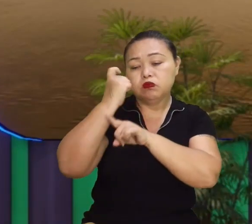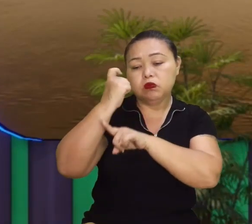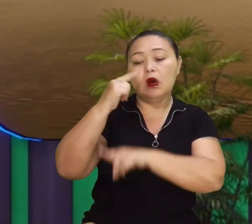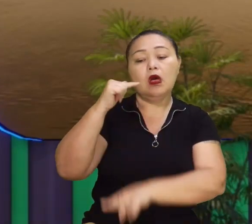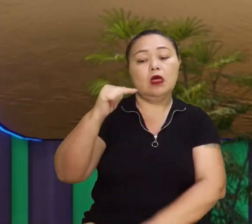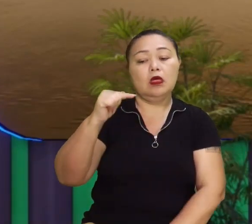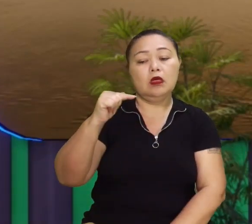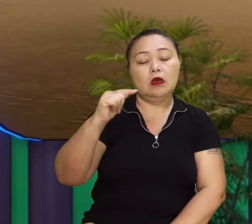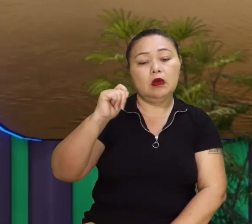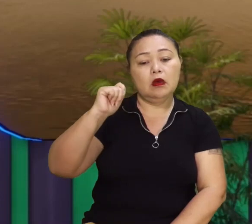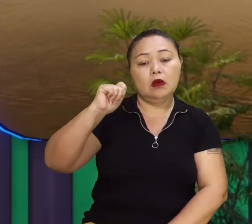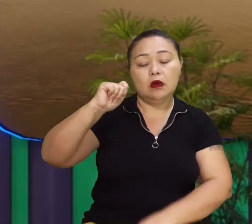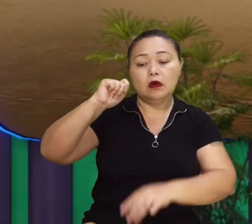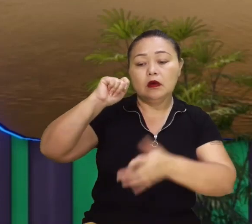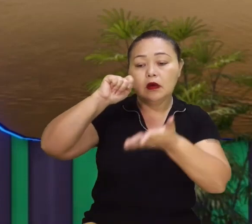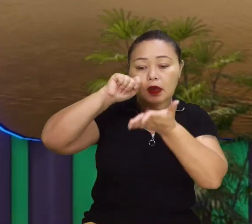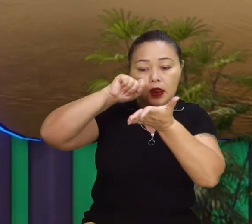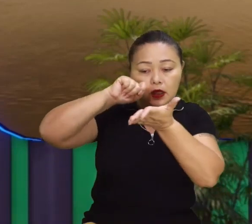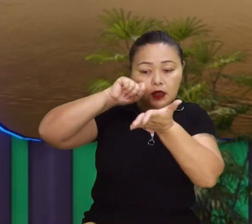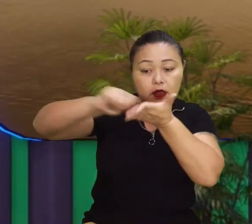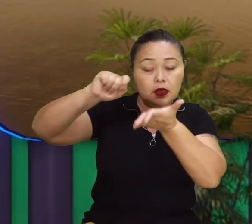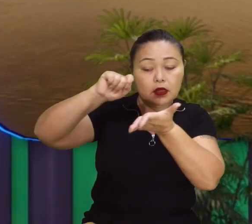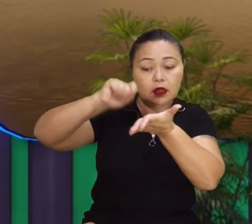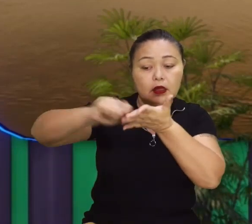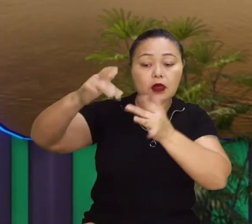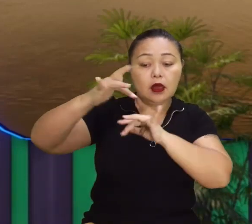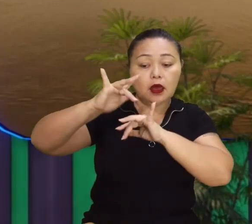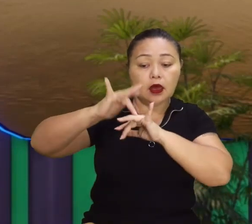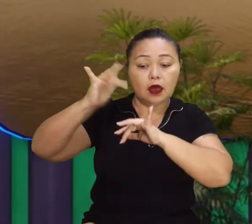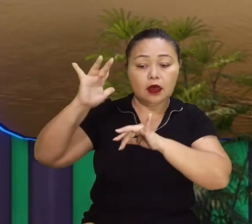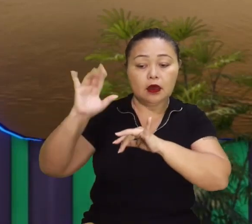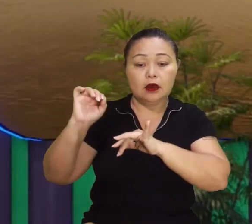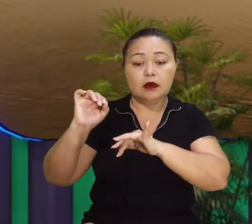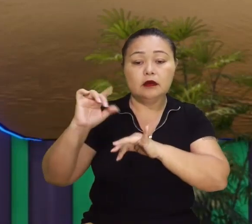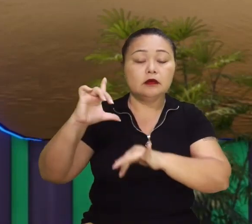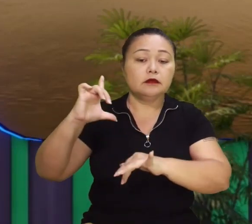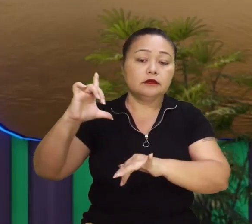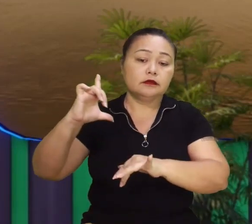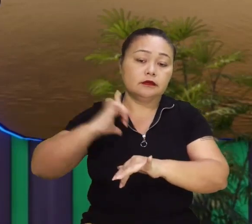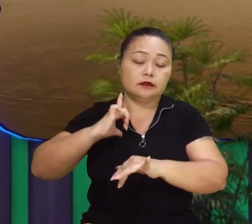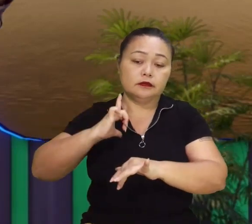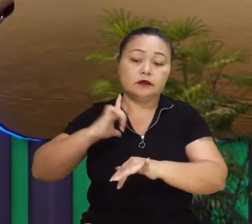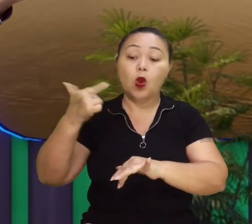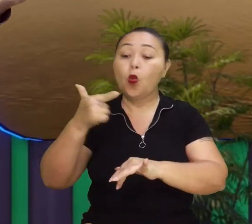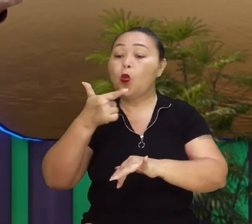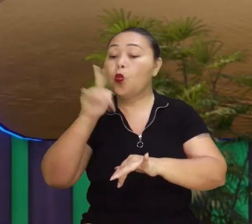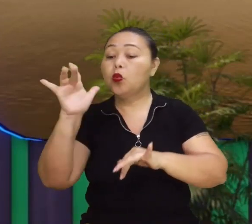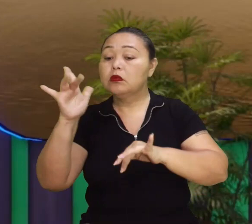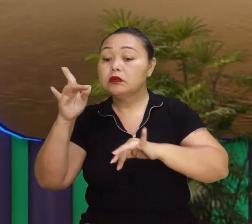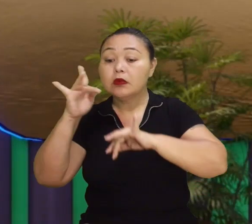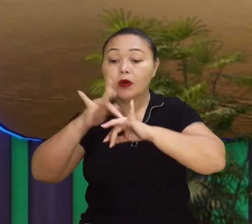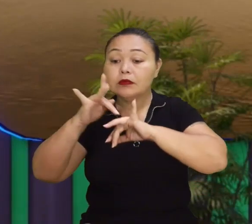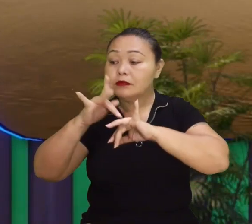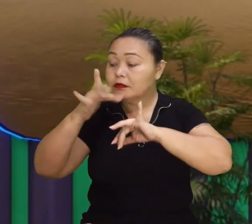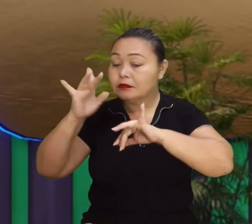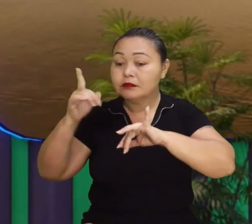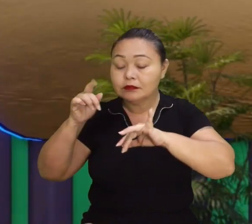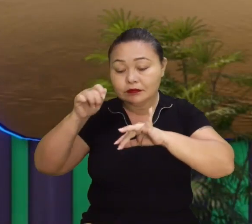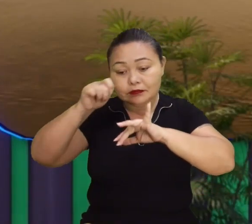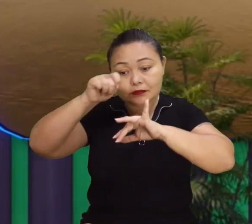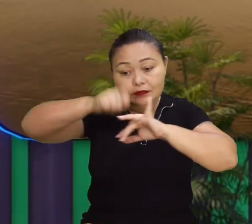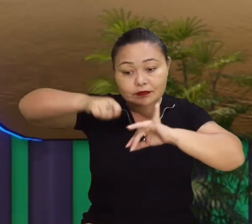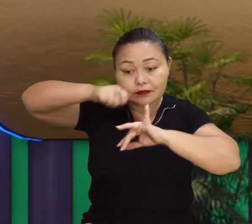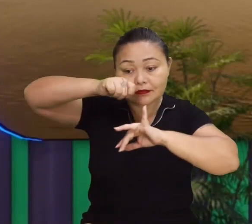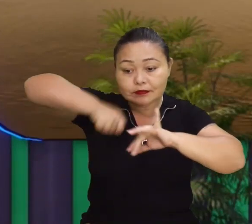Para riscar um diamante, você tem que estragar um outro diamante para cortar